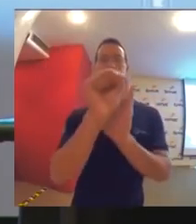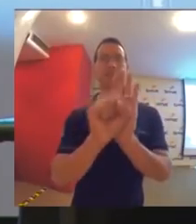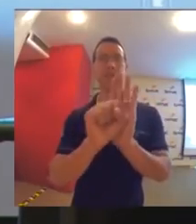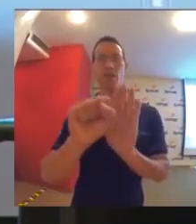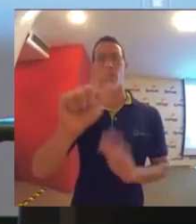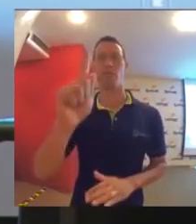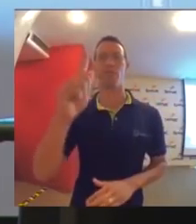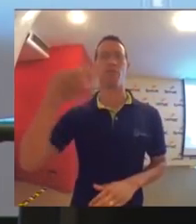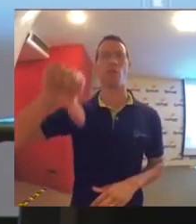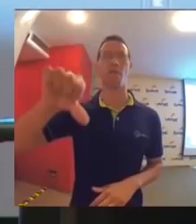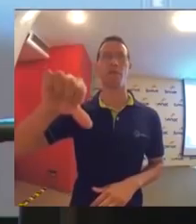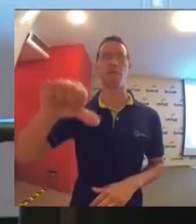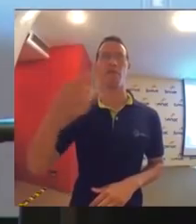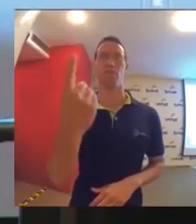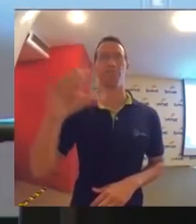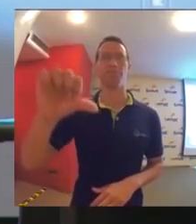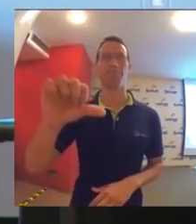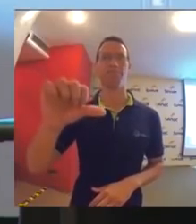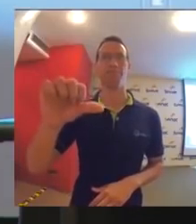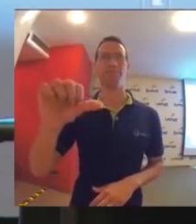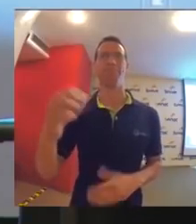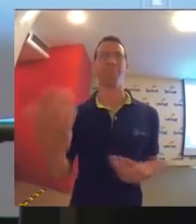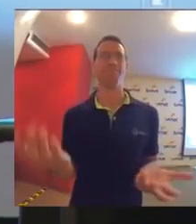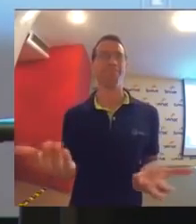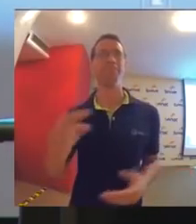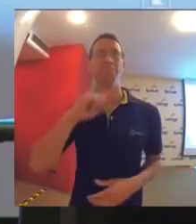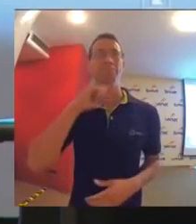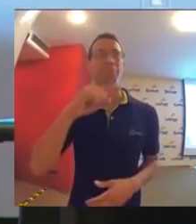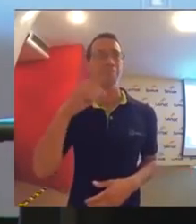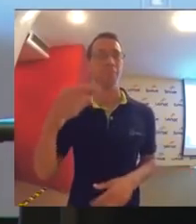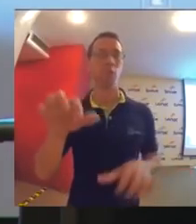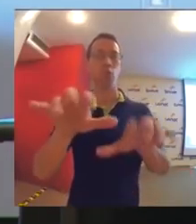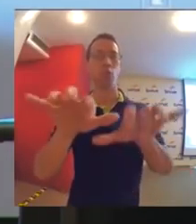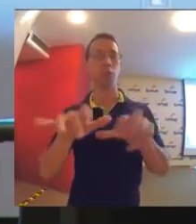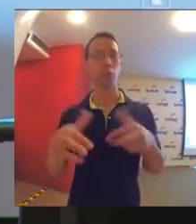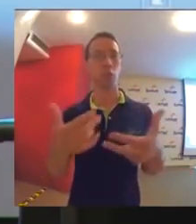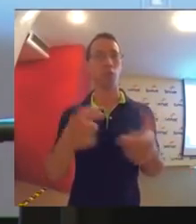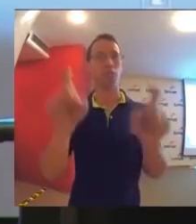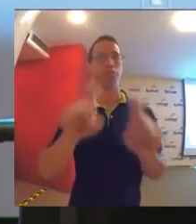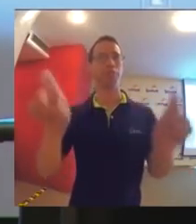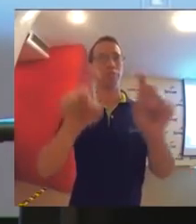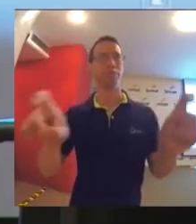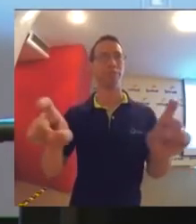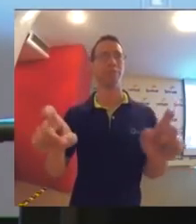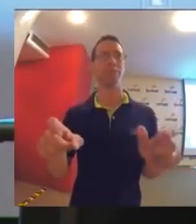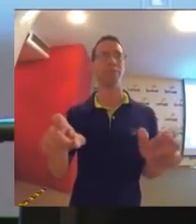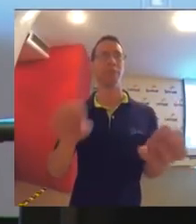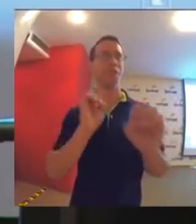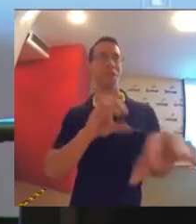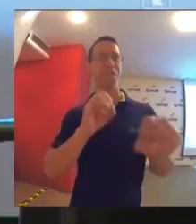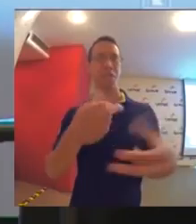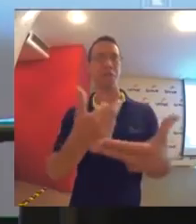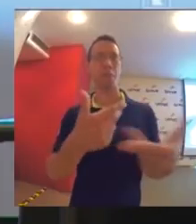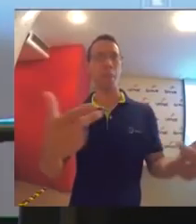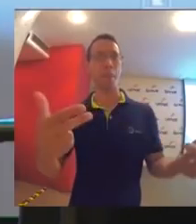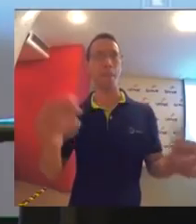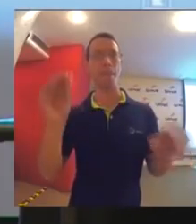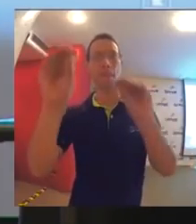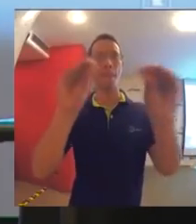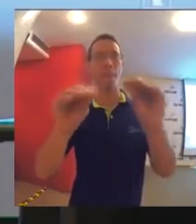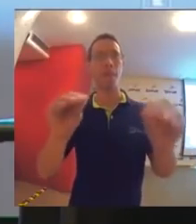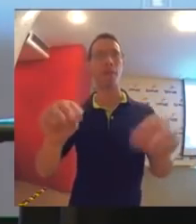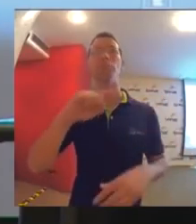Industrial. Não adianta. Não adianta meter computadores, meter ensino híbrido, meter tudo isso. Não